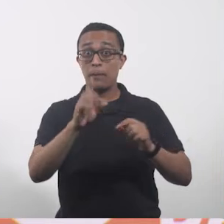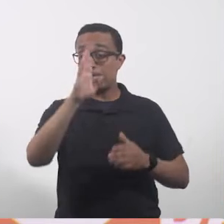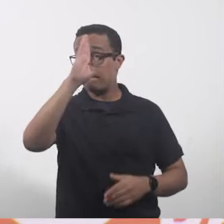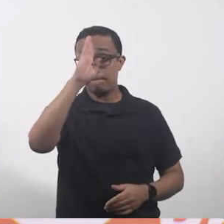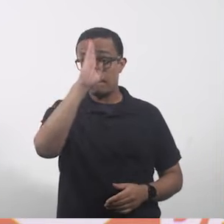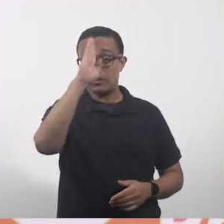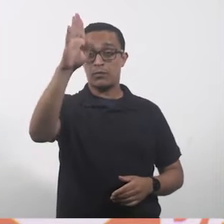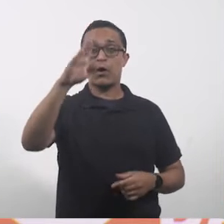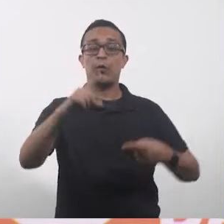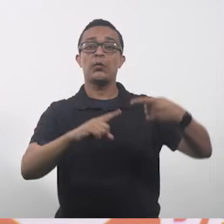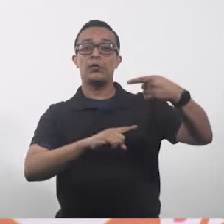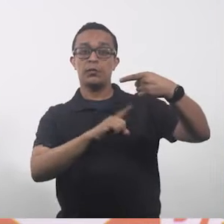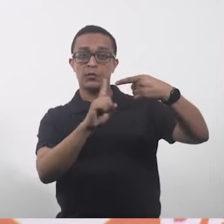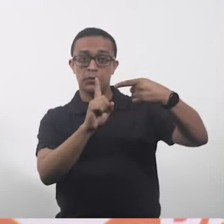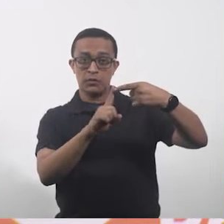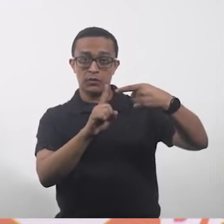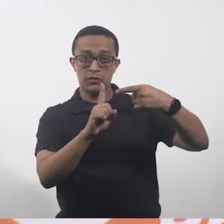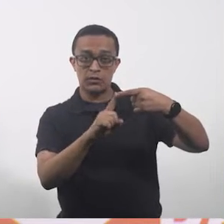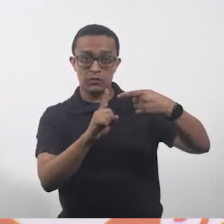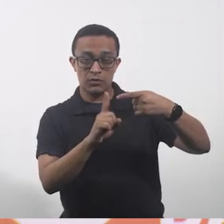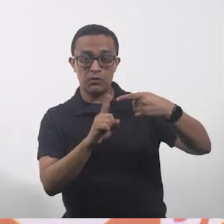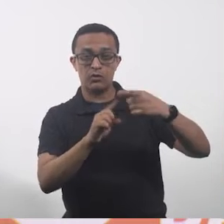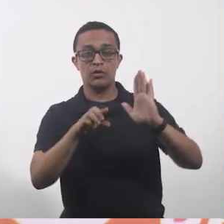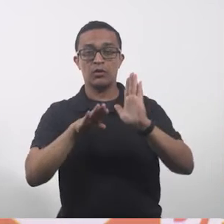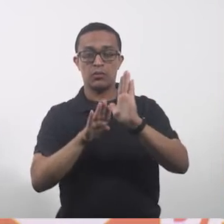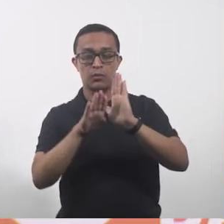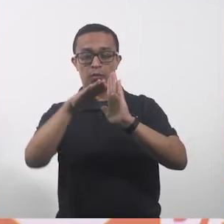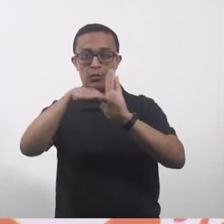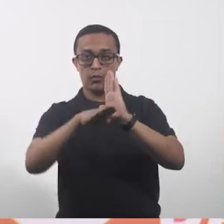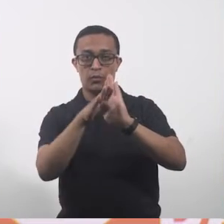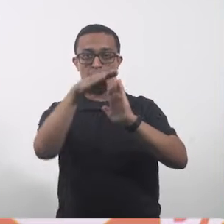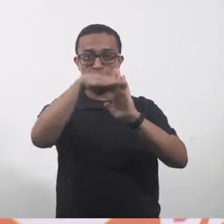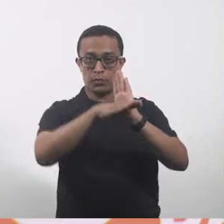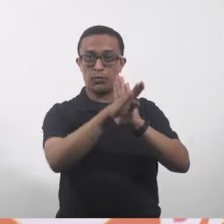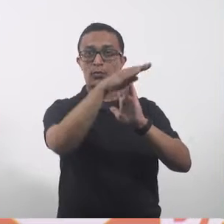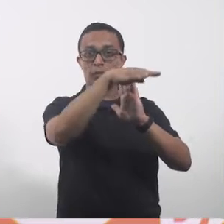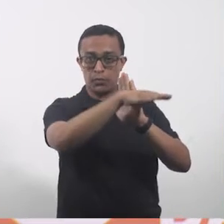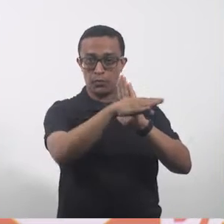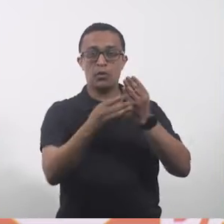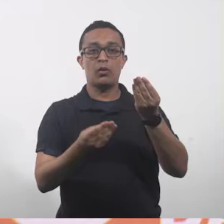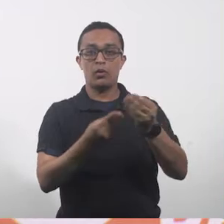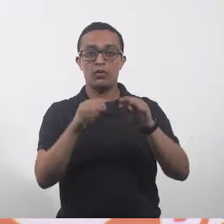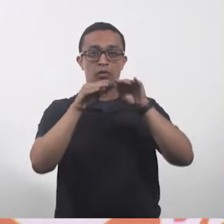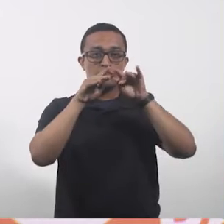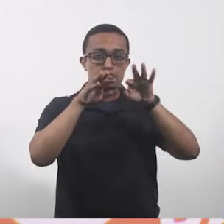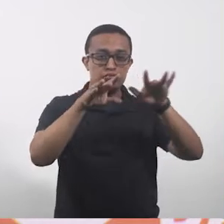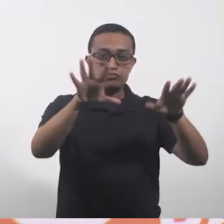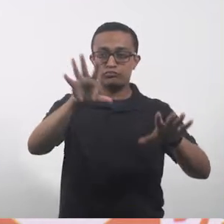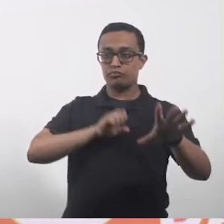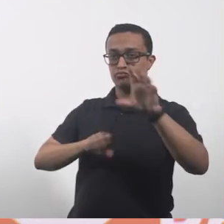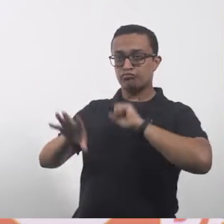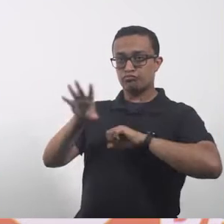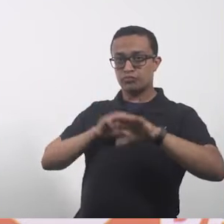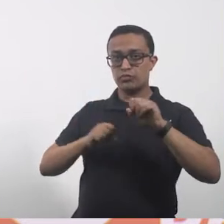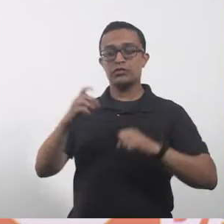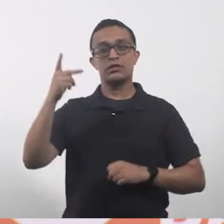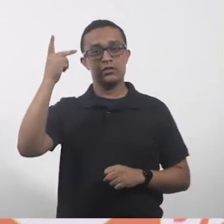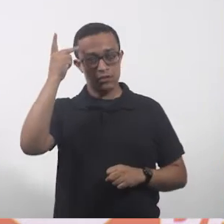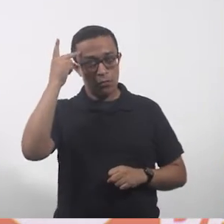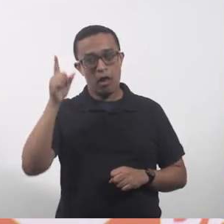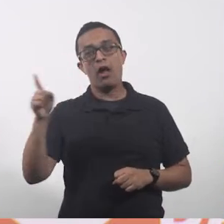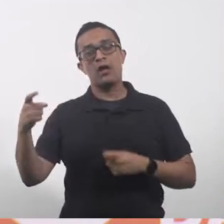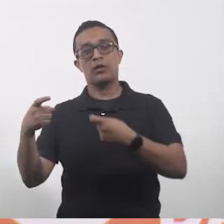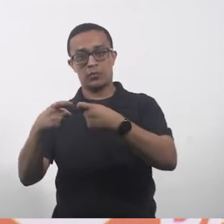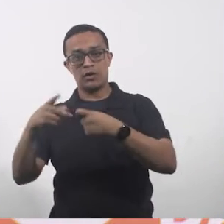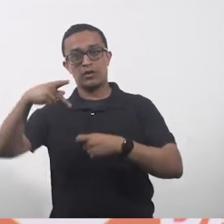né, primeiro, a avaliação dos indicadores de nível de transmissão da Covid-19 na cidade, a doutora Paula vai explicar